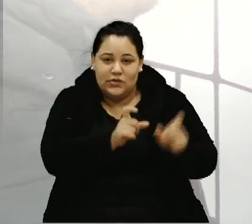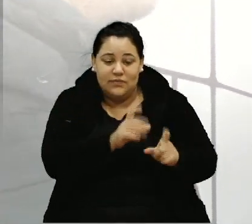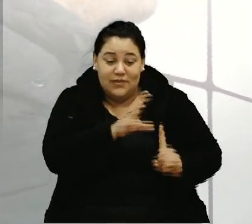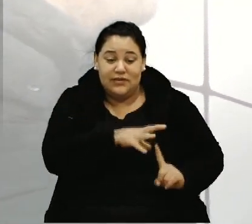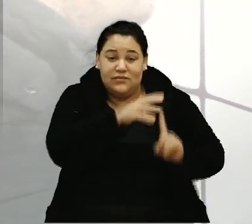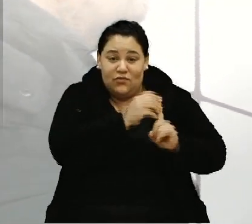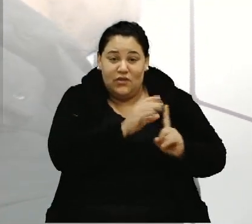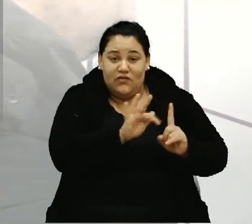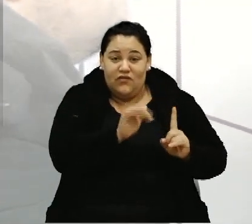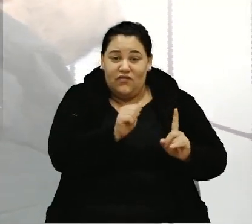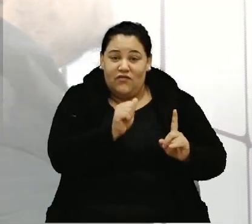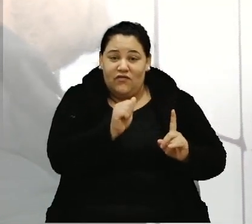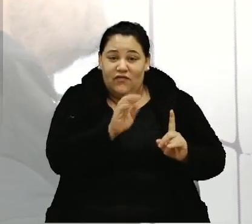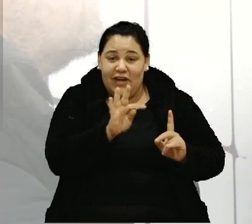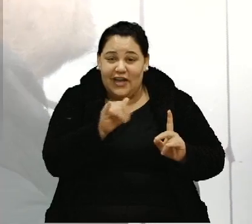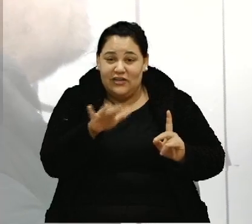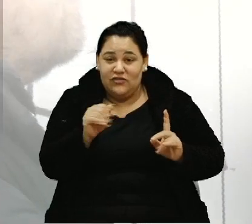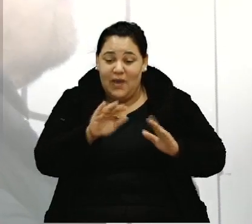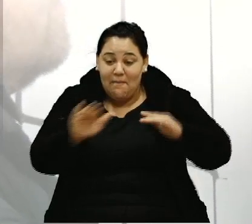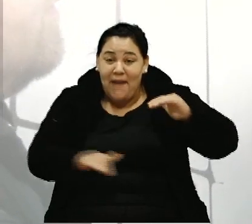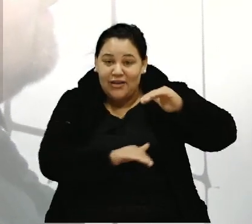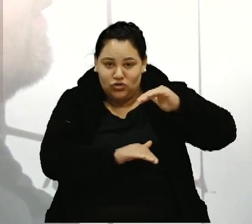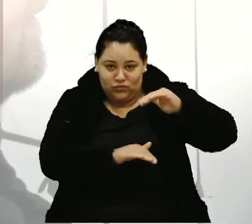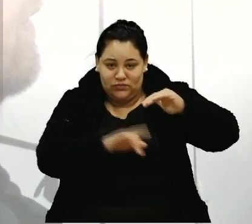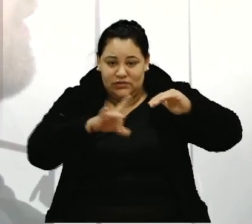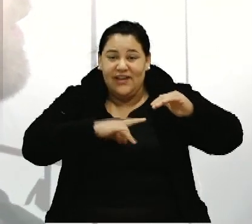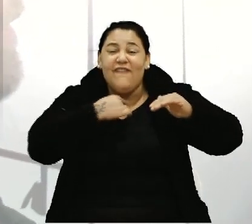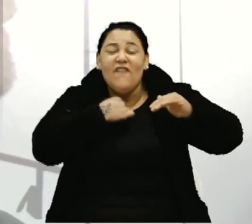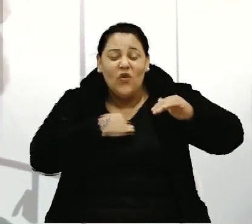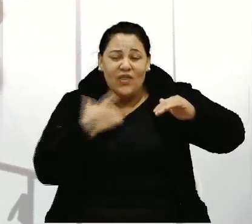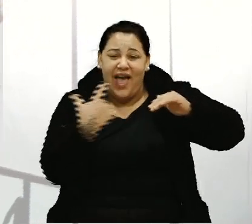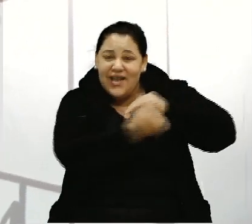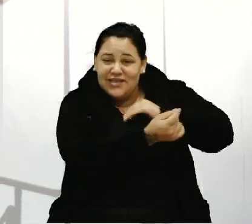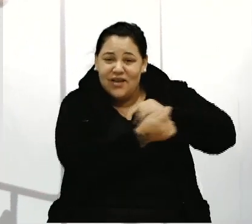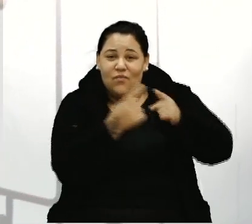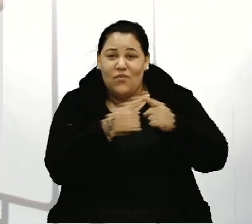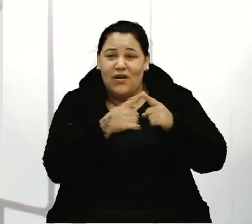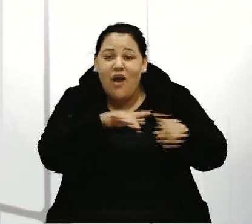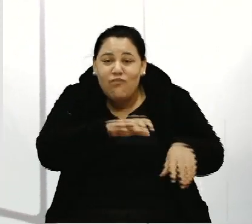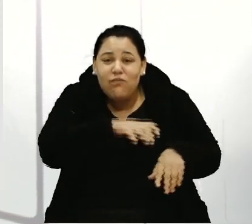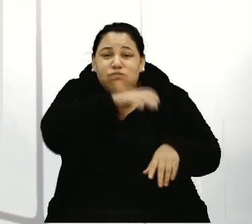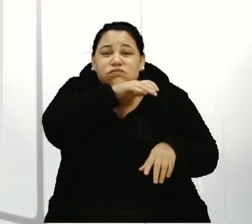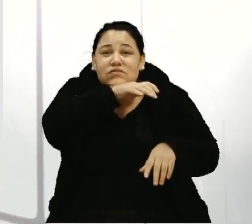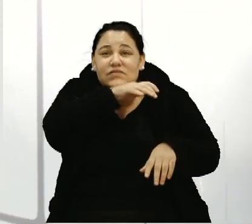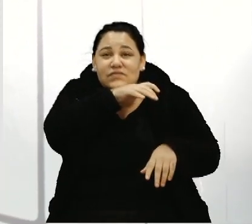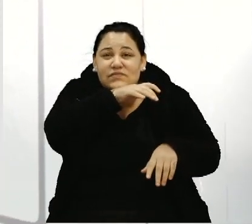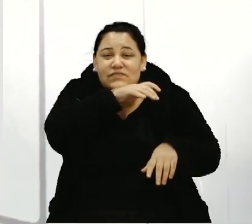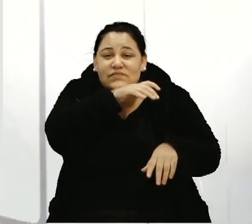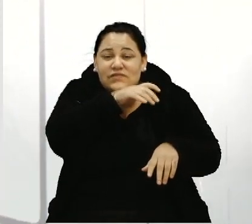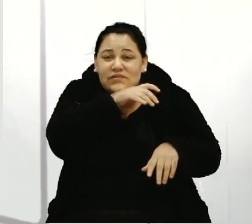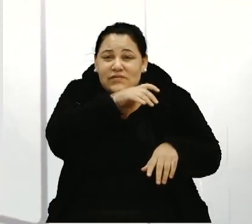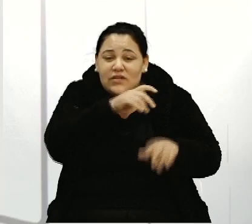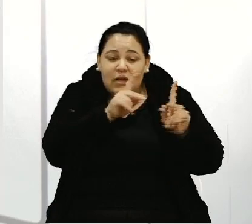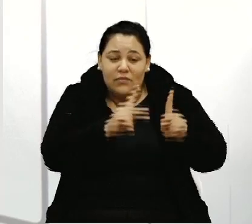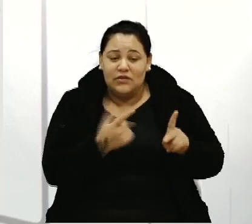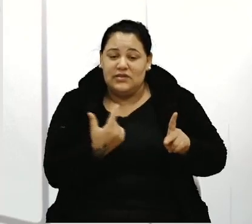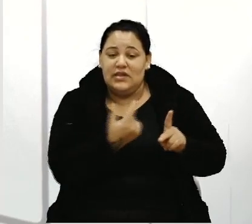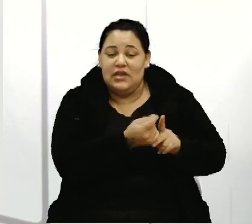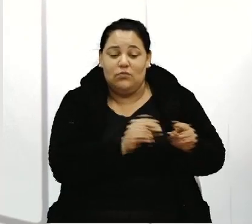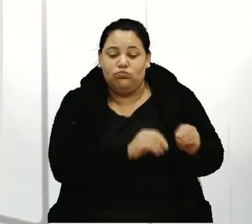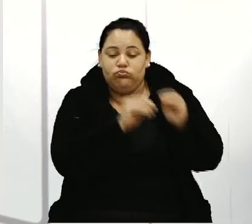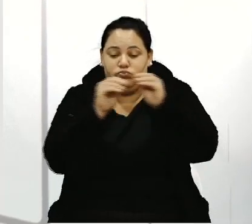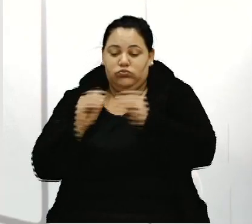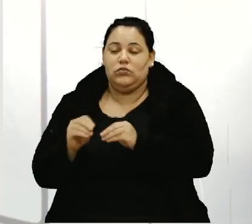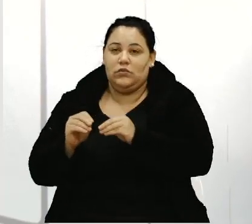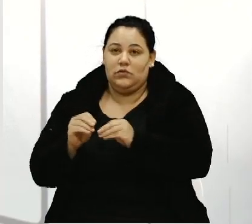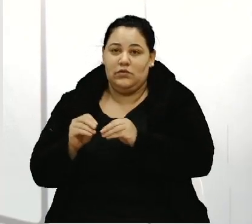né? É um desejo de sair de lá. Os terrenos deles não é um terreno, não é aquelas pessoas que saíram e foram para o Vitória 3. Sim,